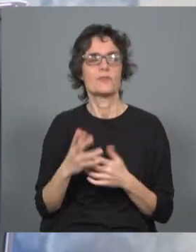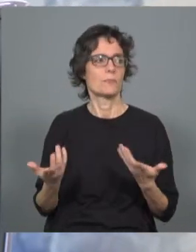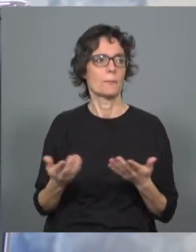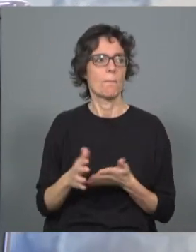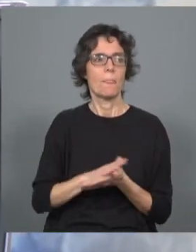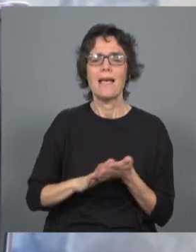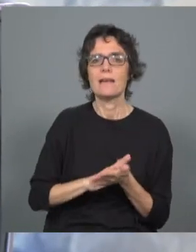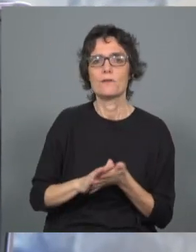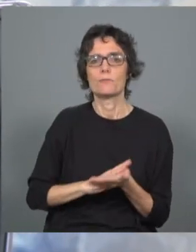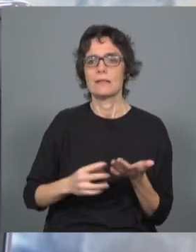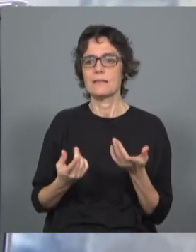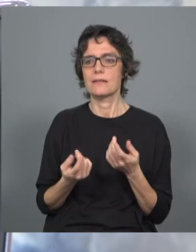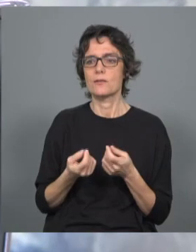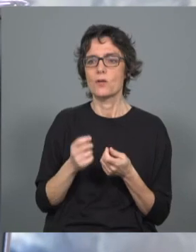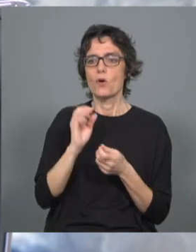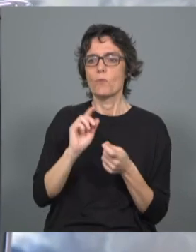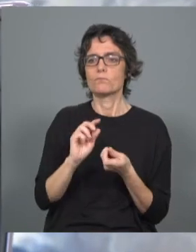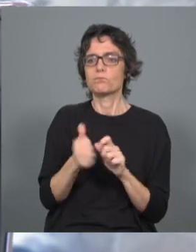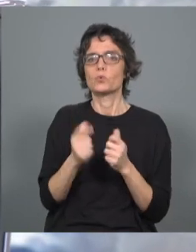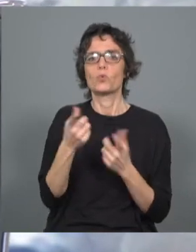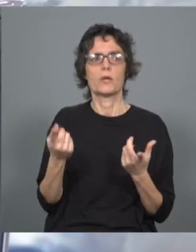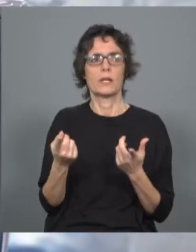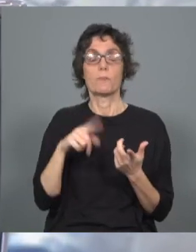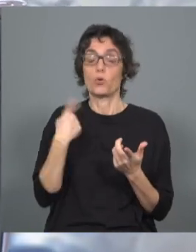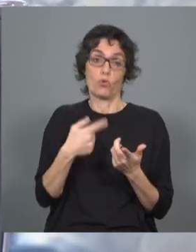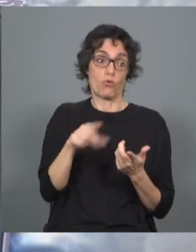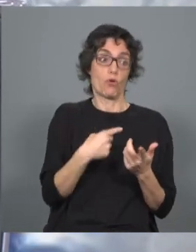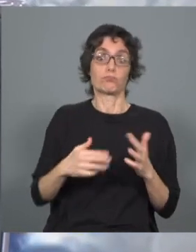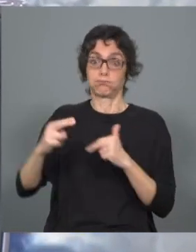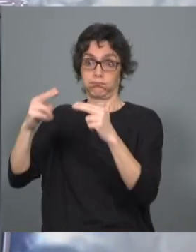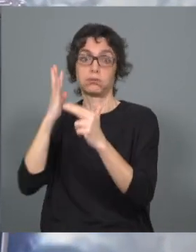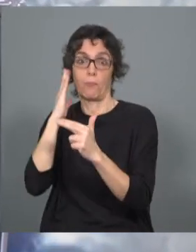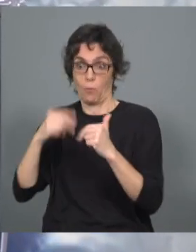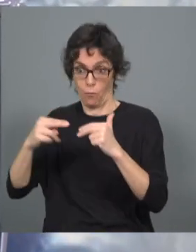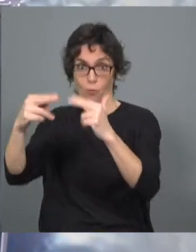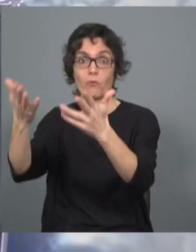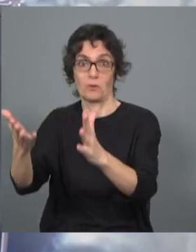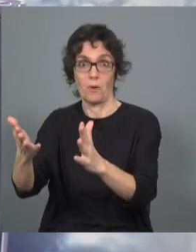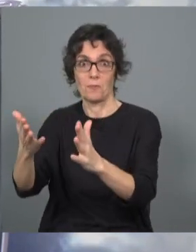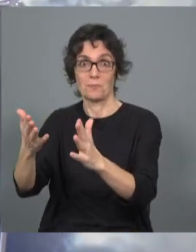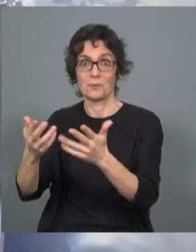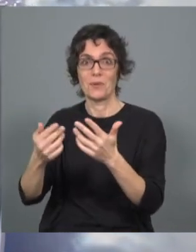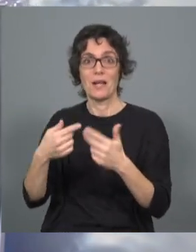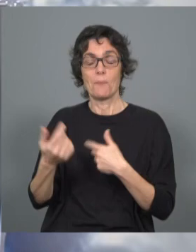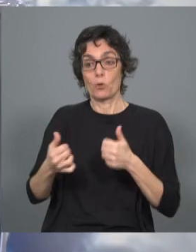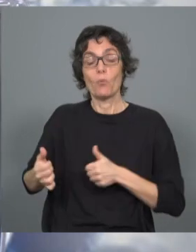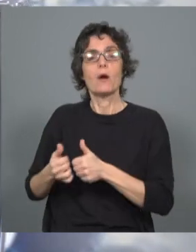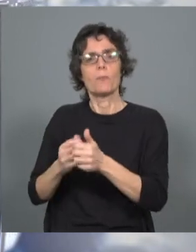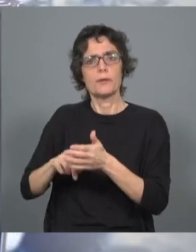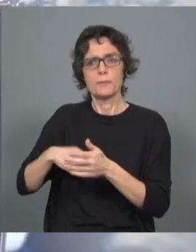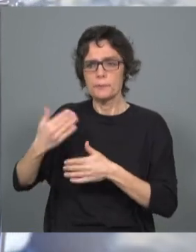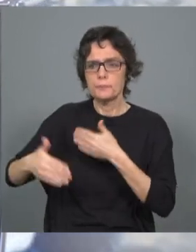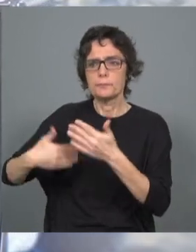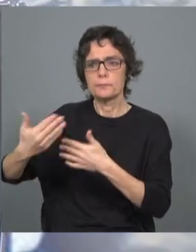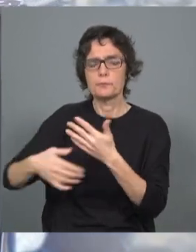mudou, ainda há muita coisa para construir. Há de facto... Por exemplo, isto é um acompanhamento que se vai fazendo individual